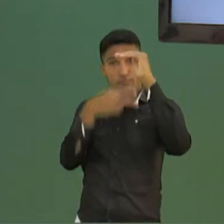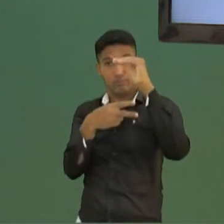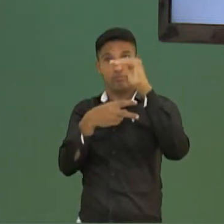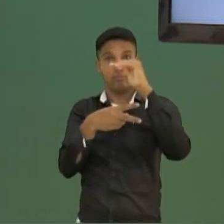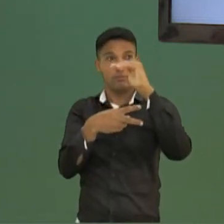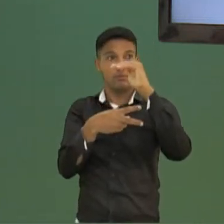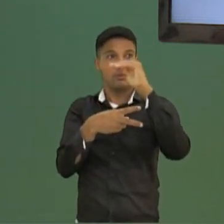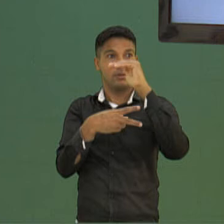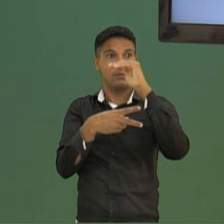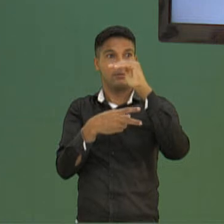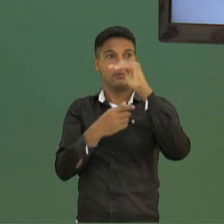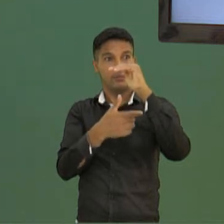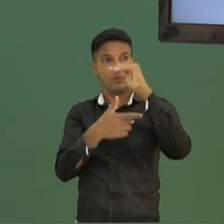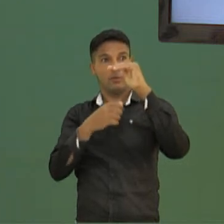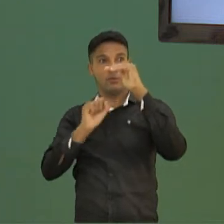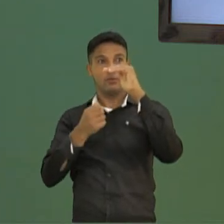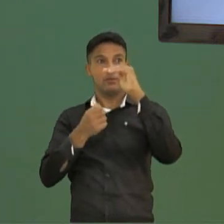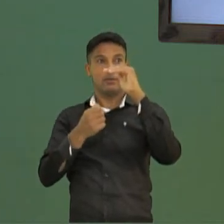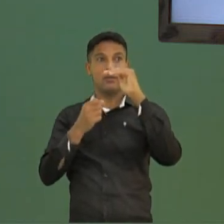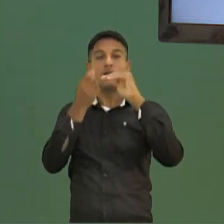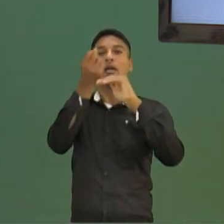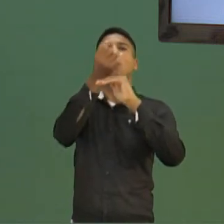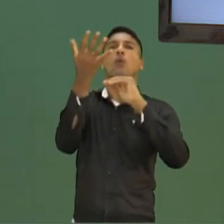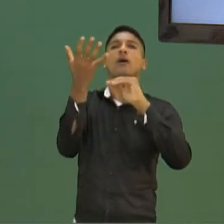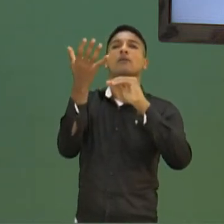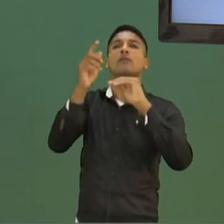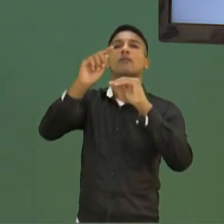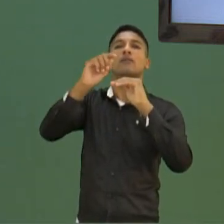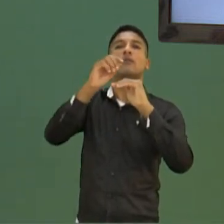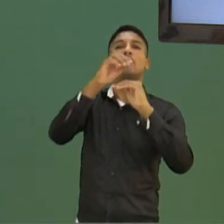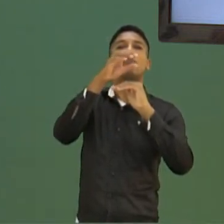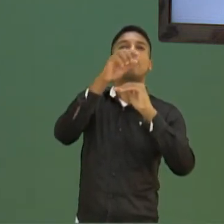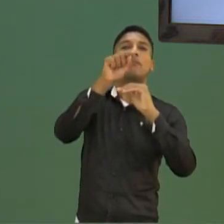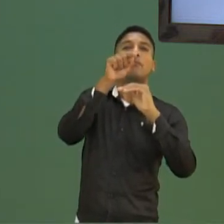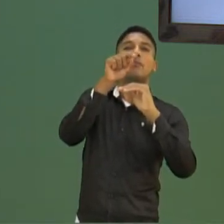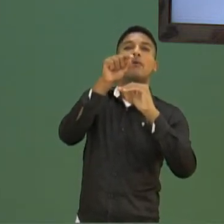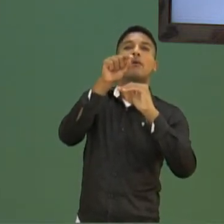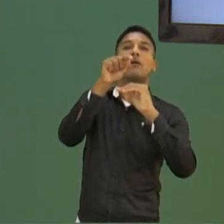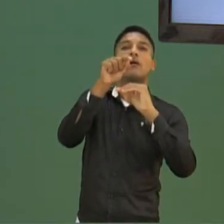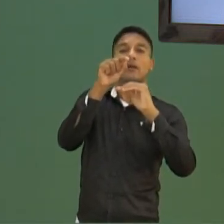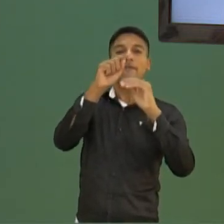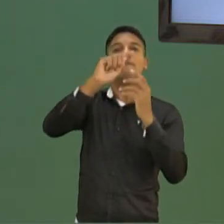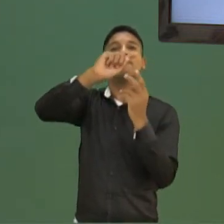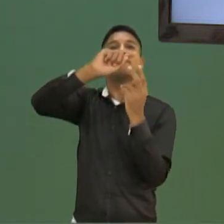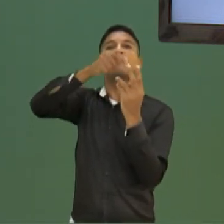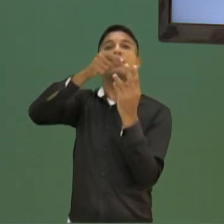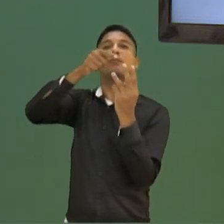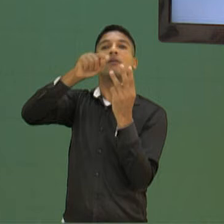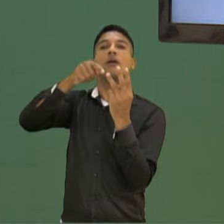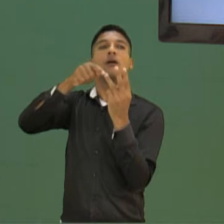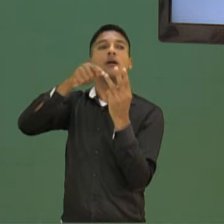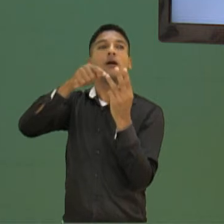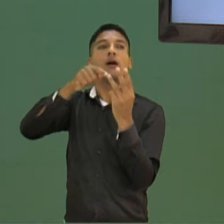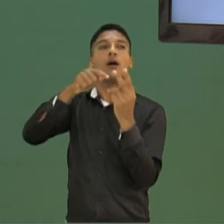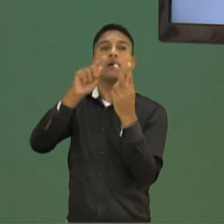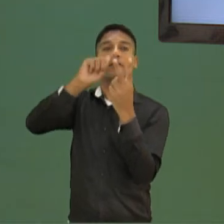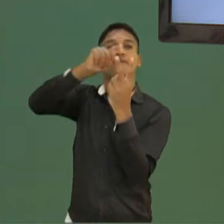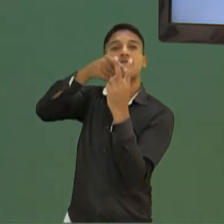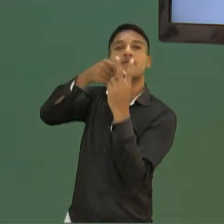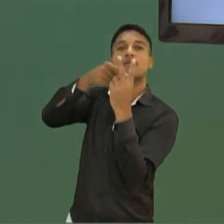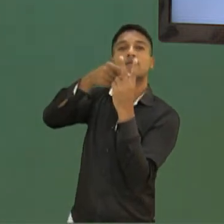Quantas casas decimais eu tenho aqui? Uma casa decimal. Então, meu resultado também vai ter uma casa decimal.